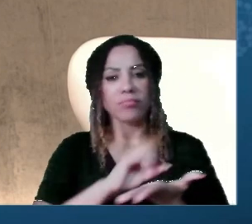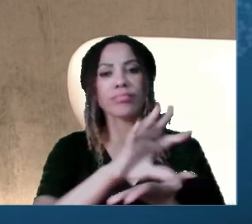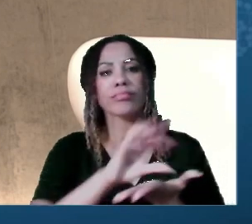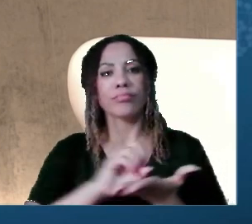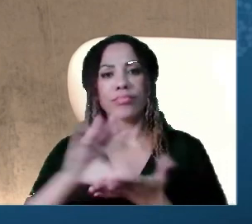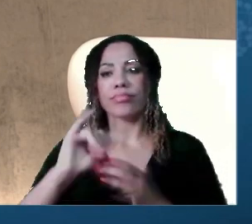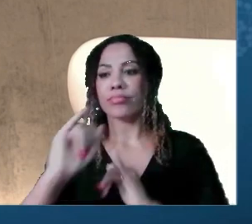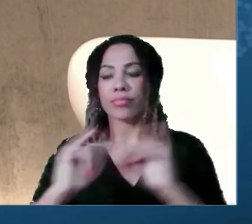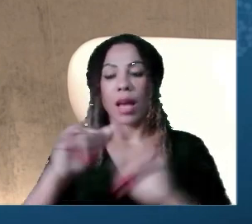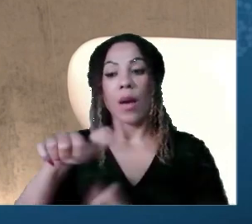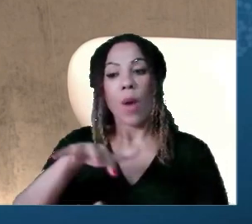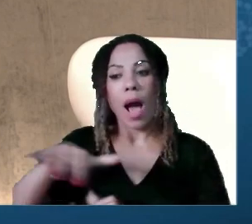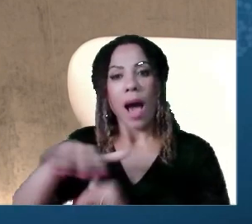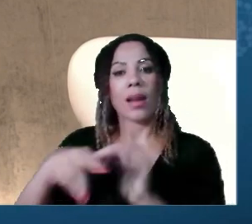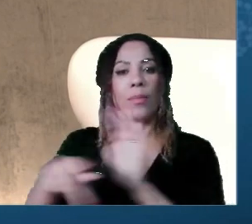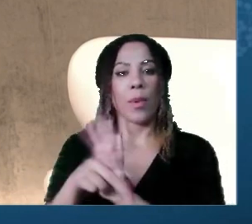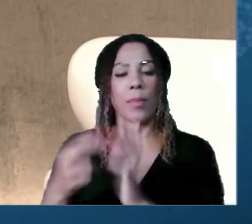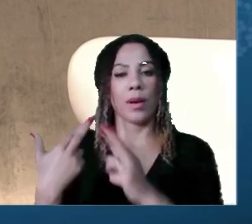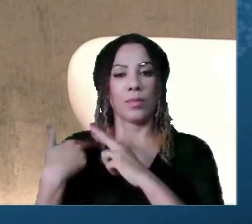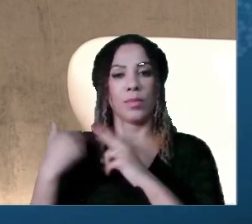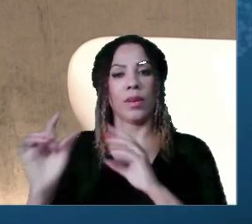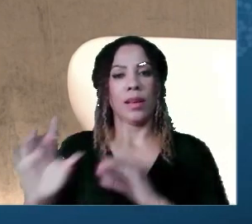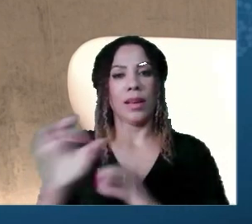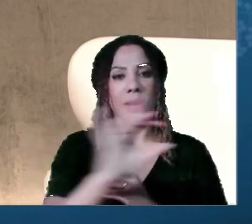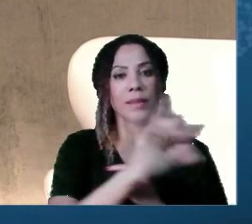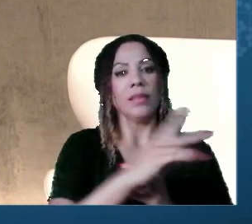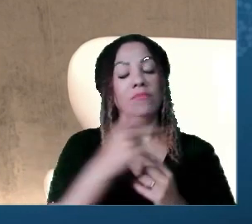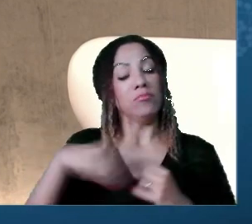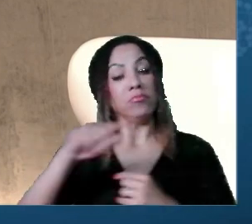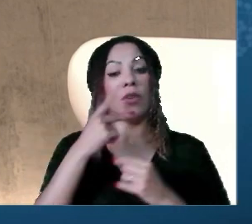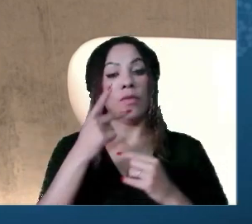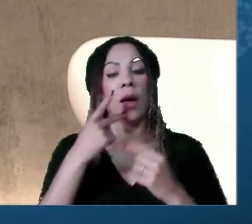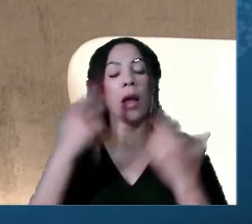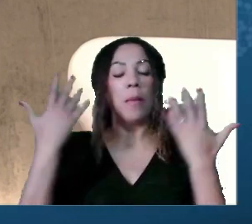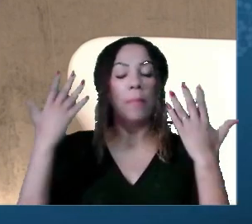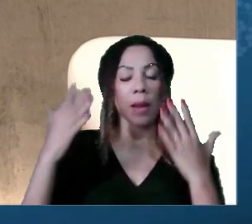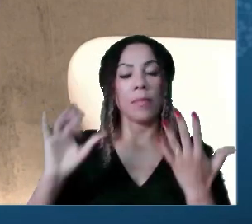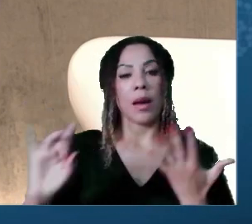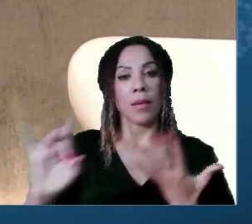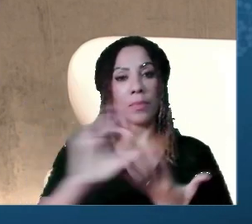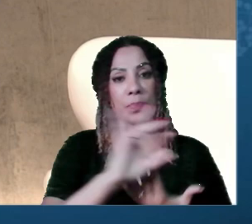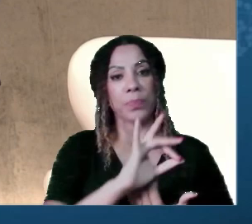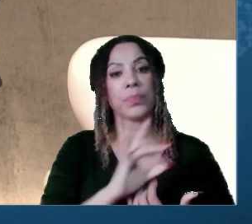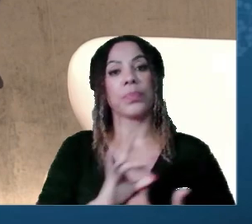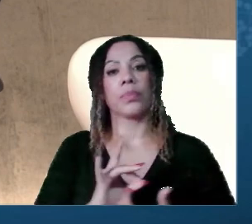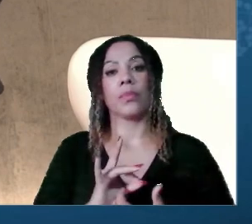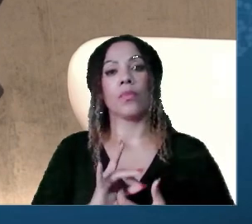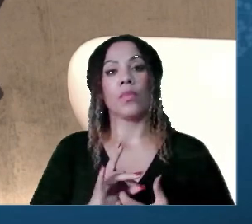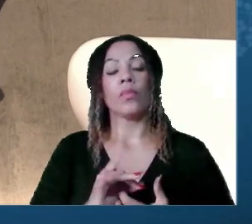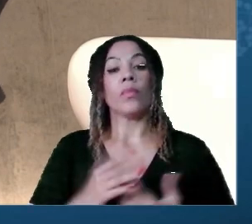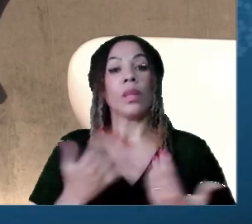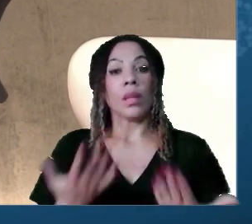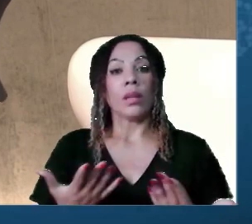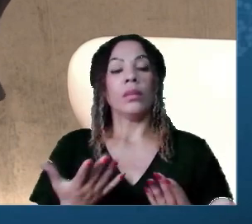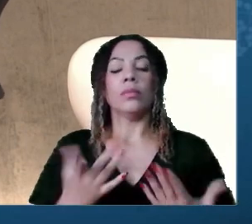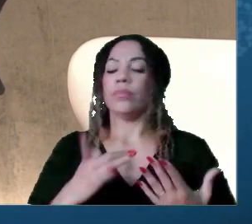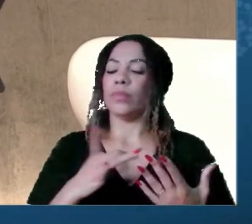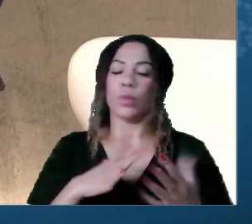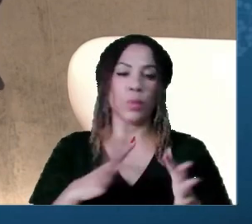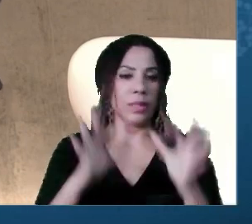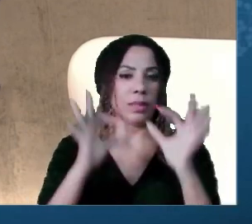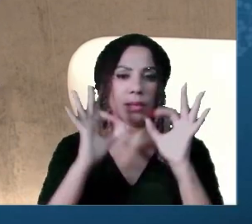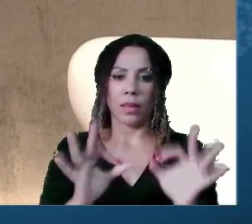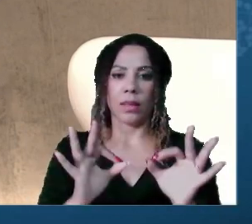áreas, né, que foram elogiadas aí, os elogios. Assim, com certeza, né,